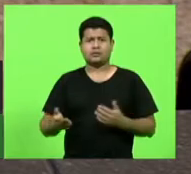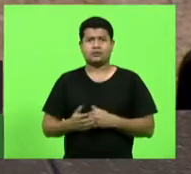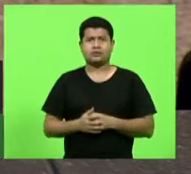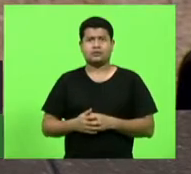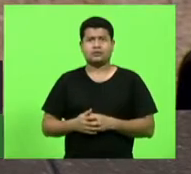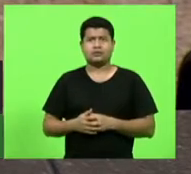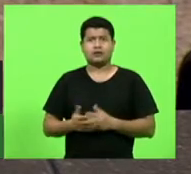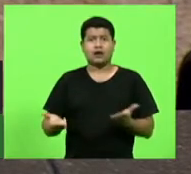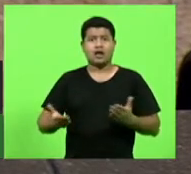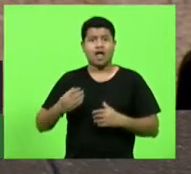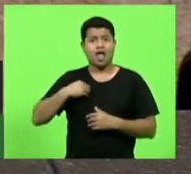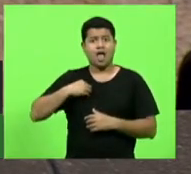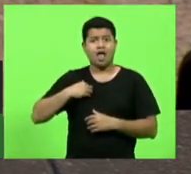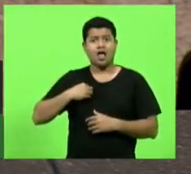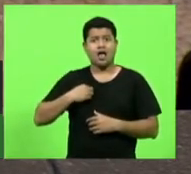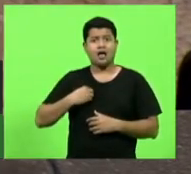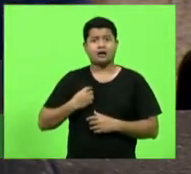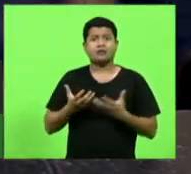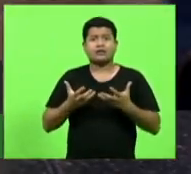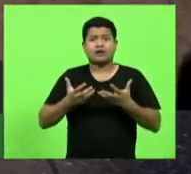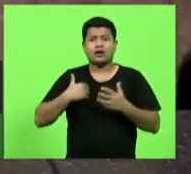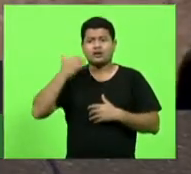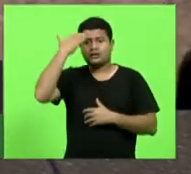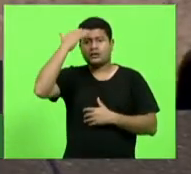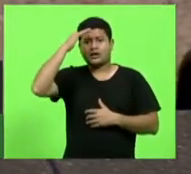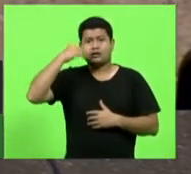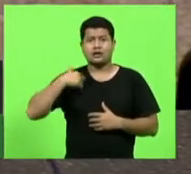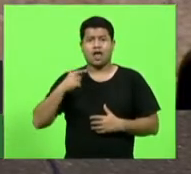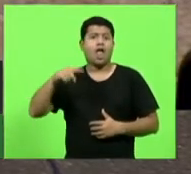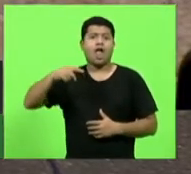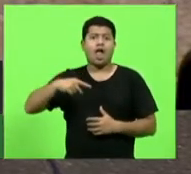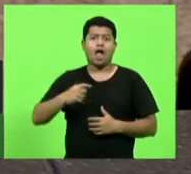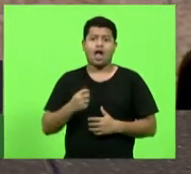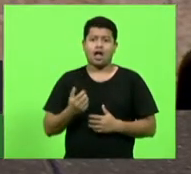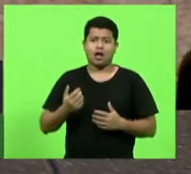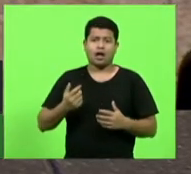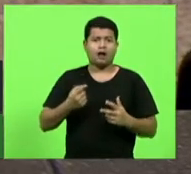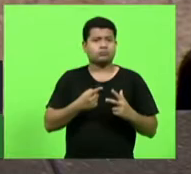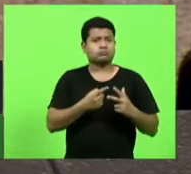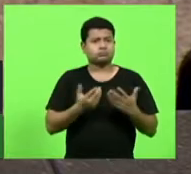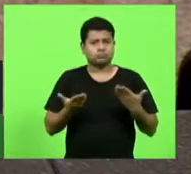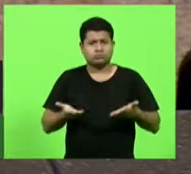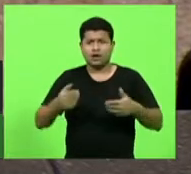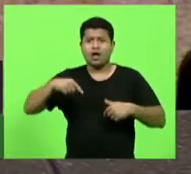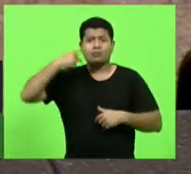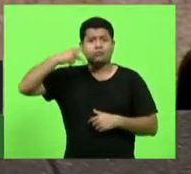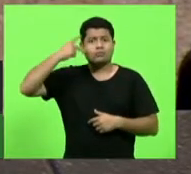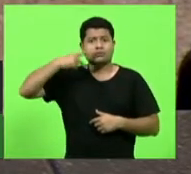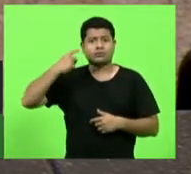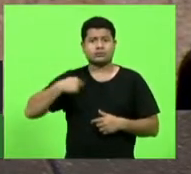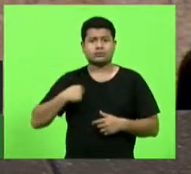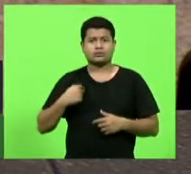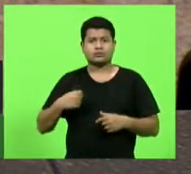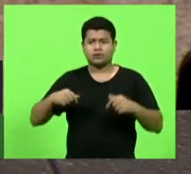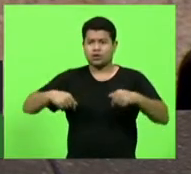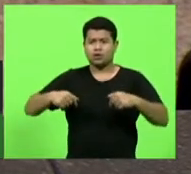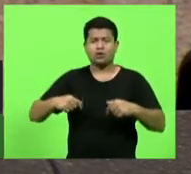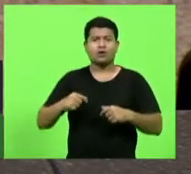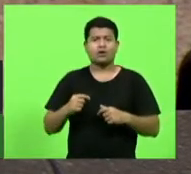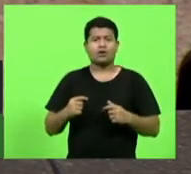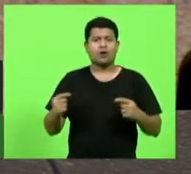Eu tô tentando buscar um entendimento disso aí, que é, olha, algo político. Né? Nós somos o quê? Mecânico? Aqui é político,